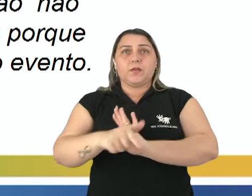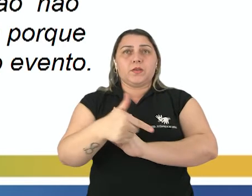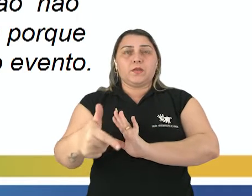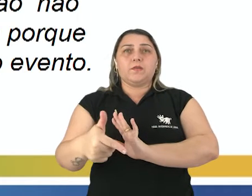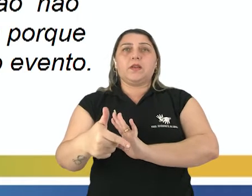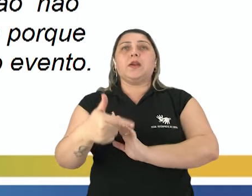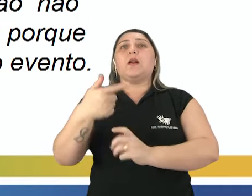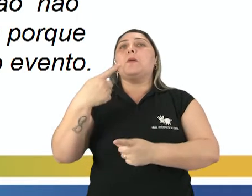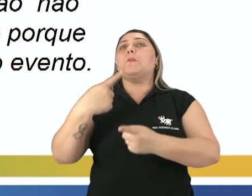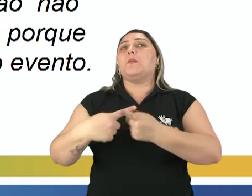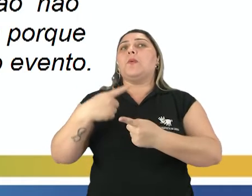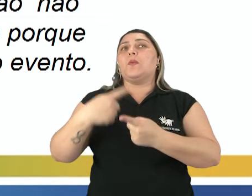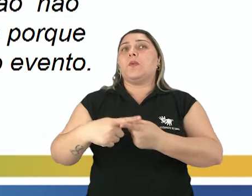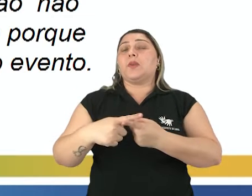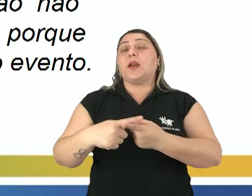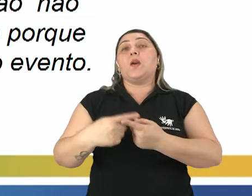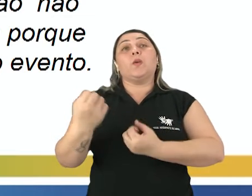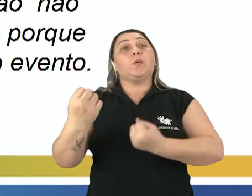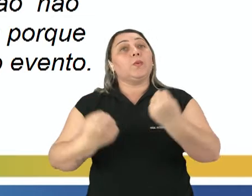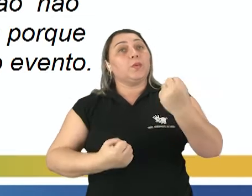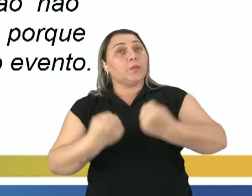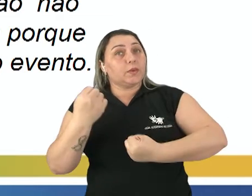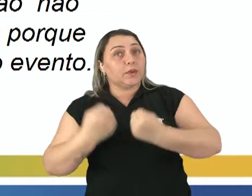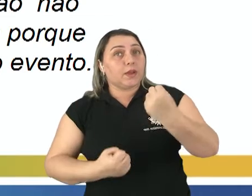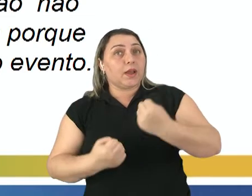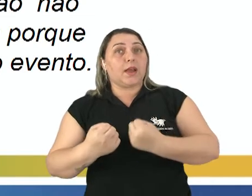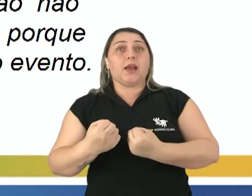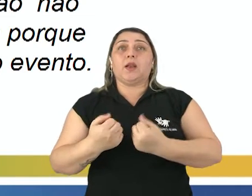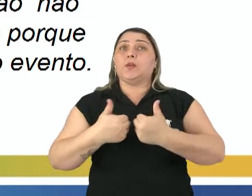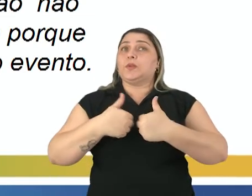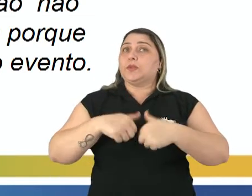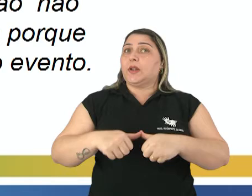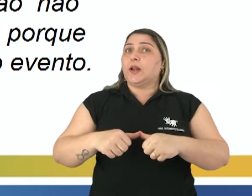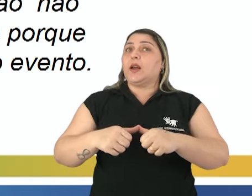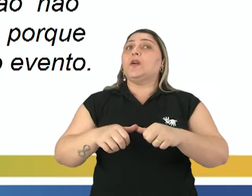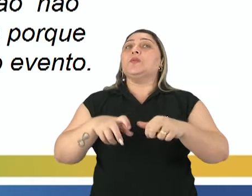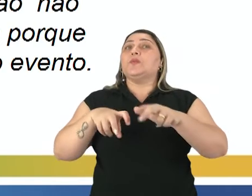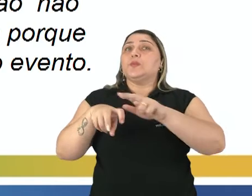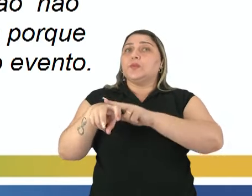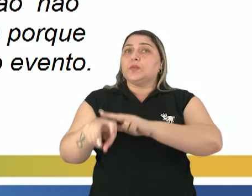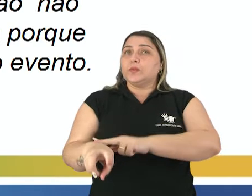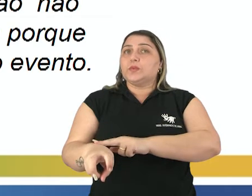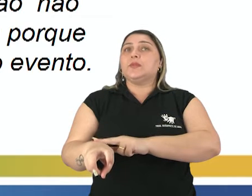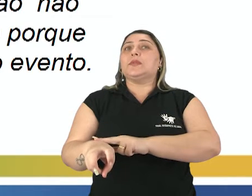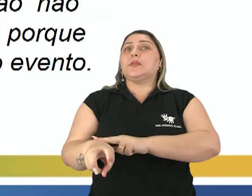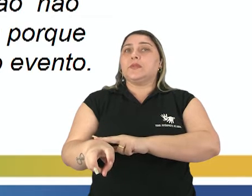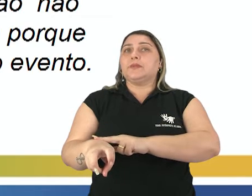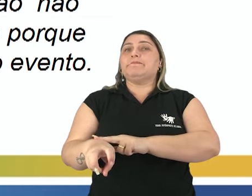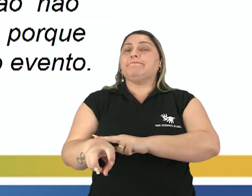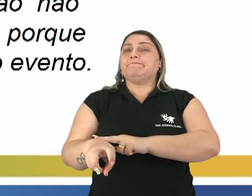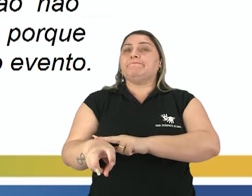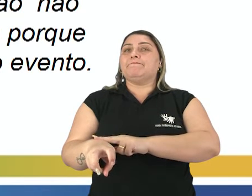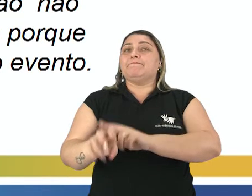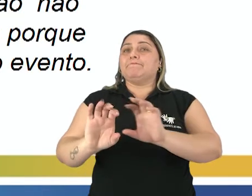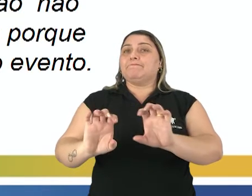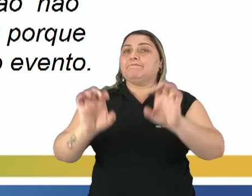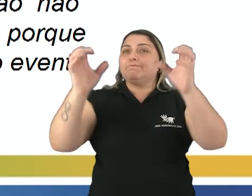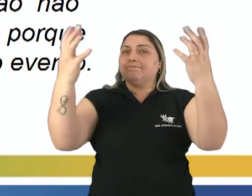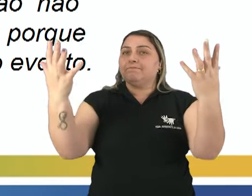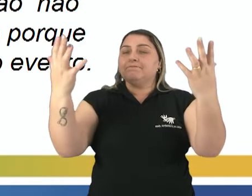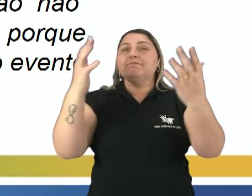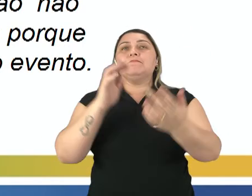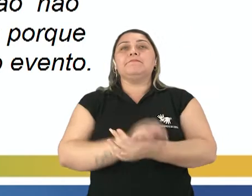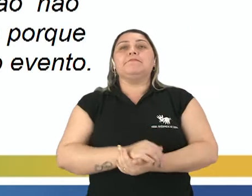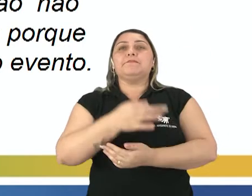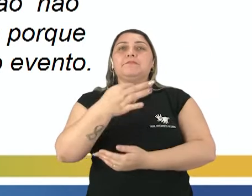Isso talvez tenha ocorrido porque os carros não estavam em um lugar de destaque no evento. Então, nós temos